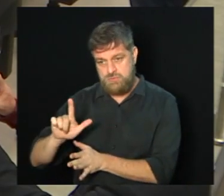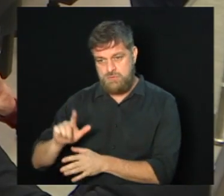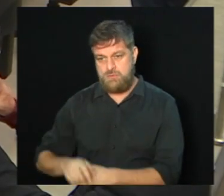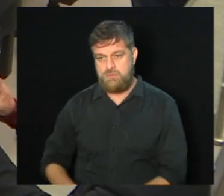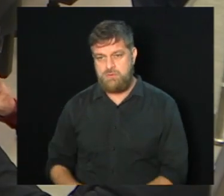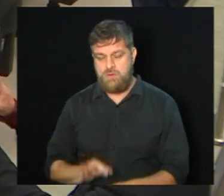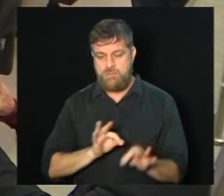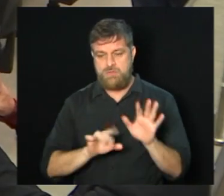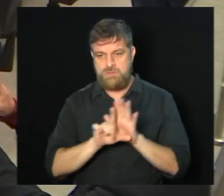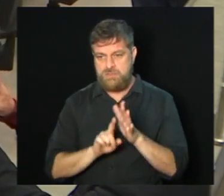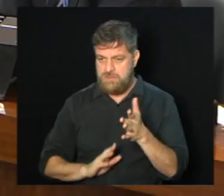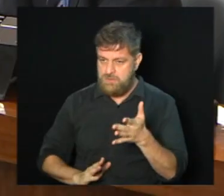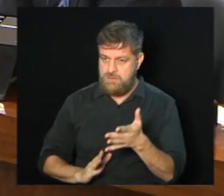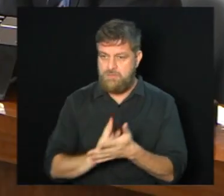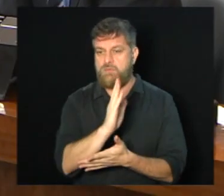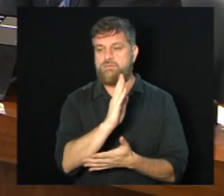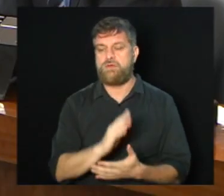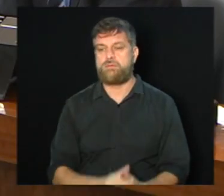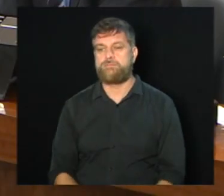está aprovado.